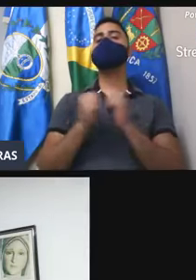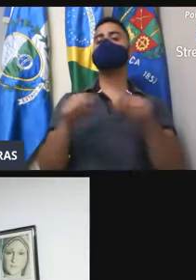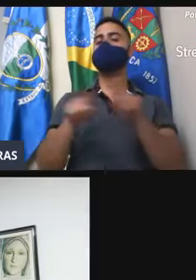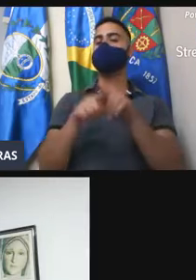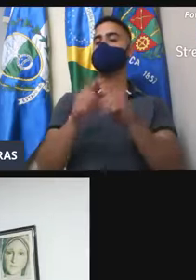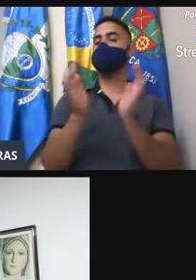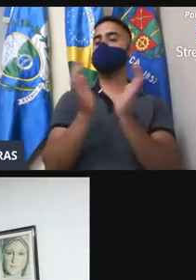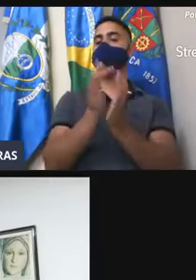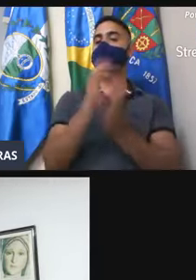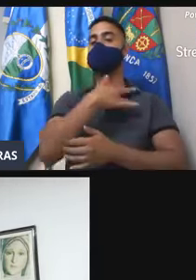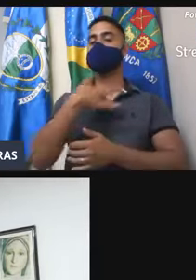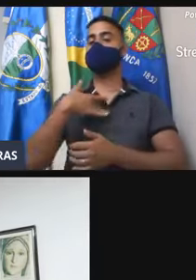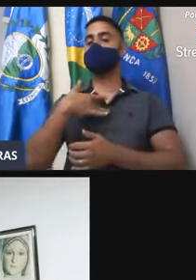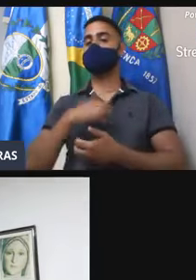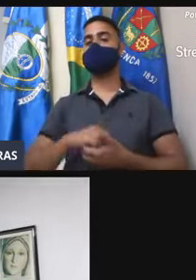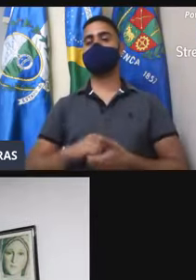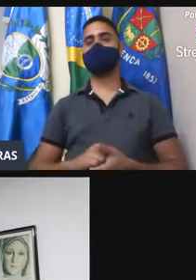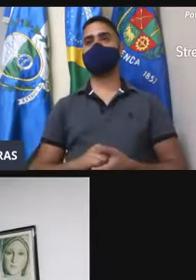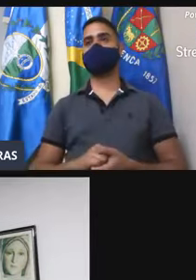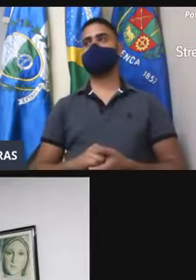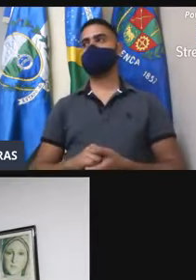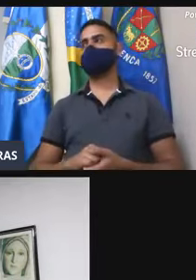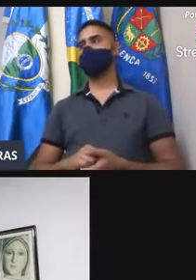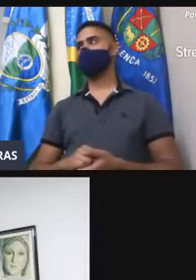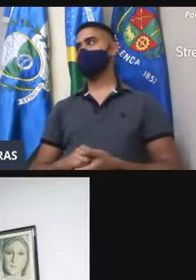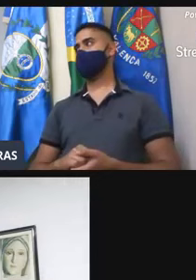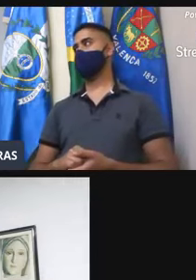saúde. Tá?